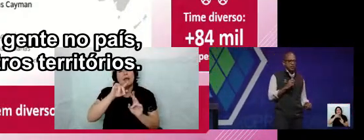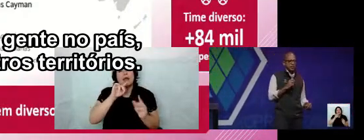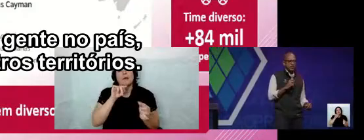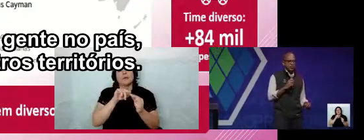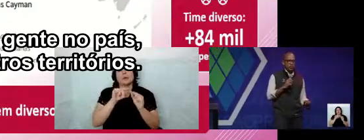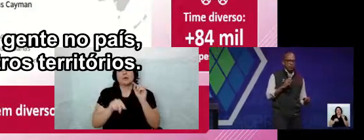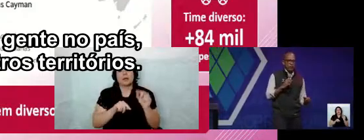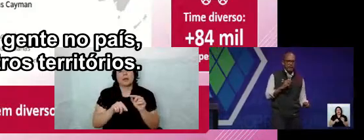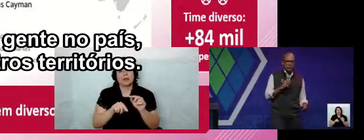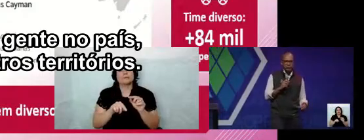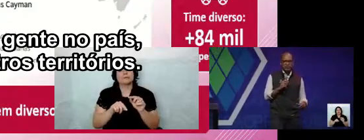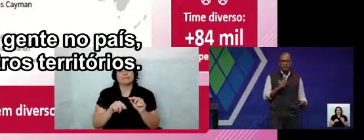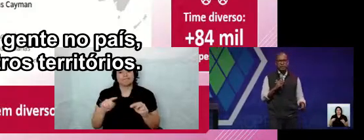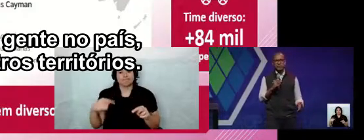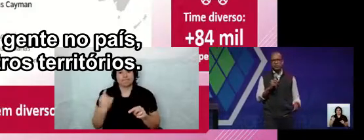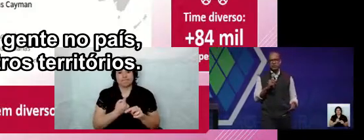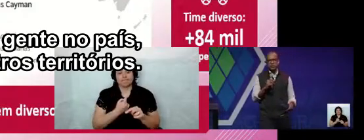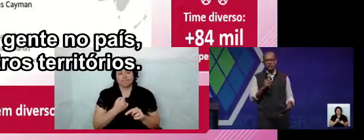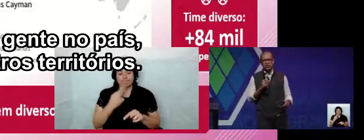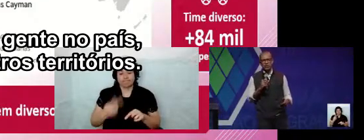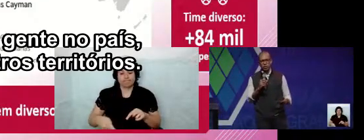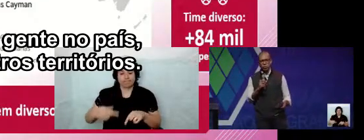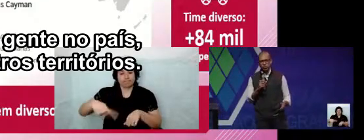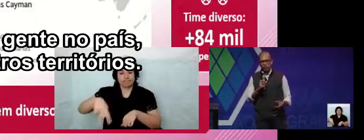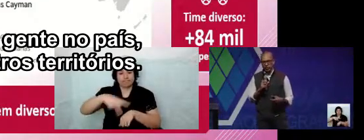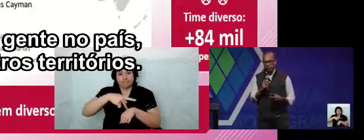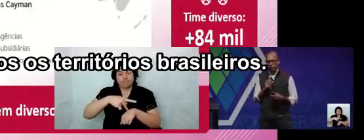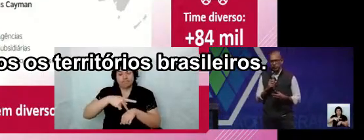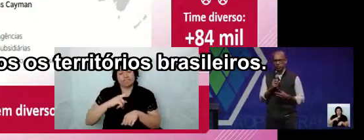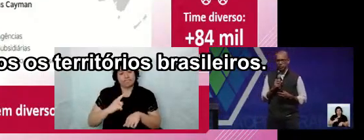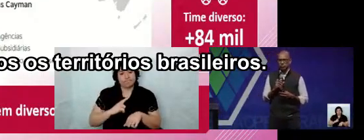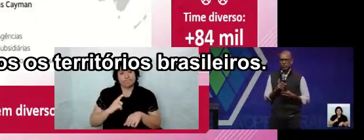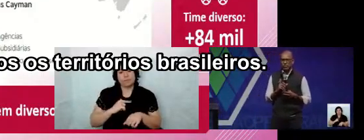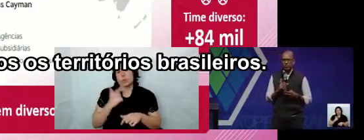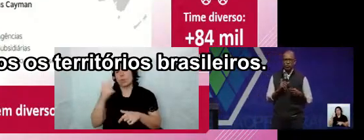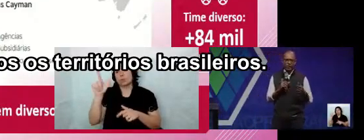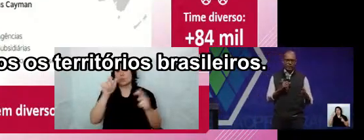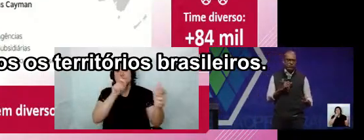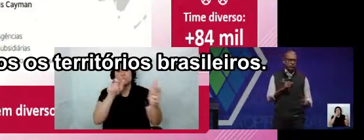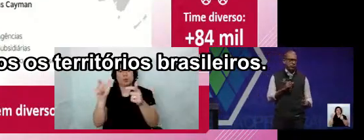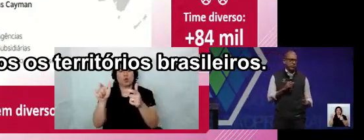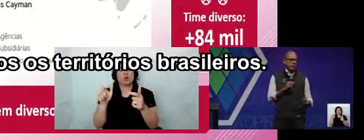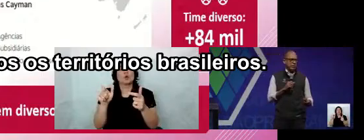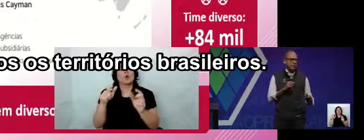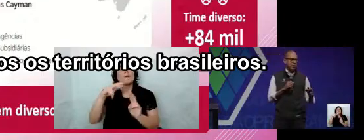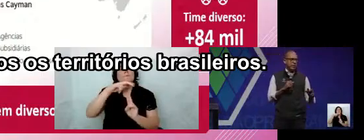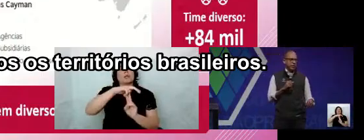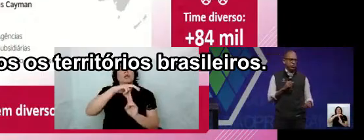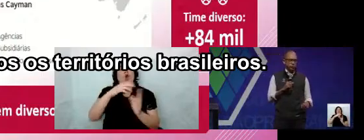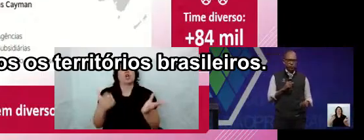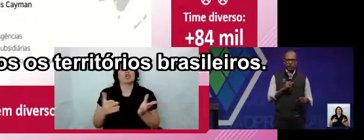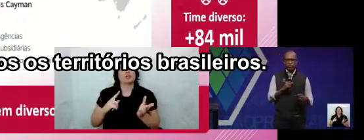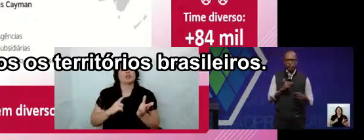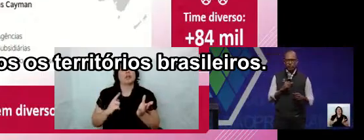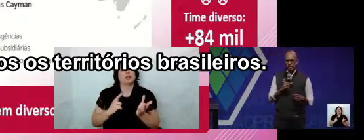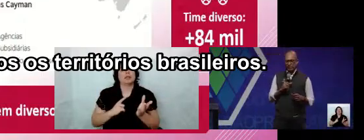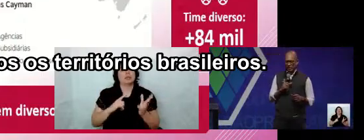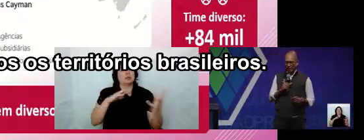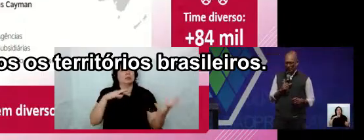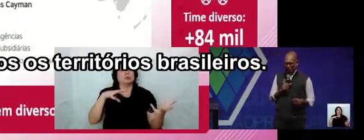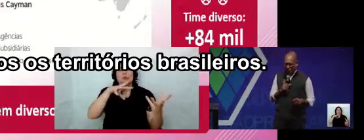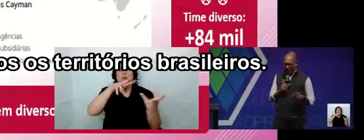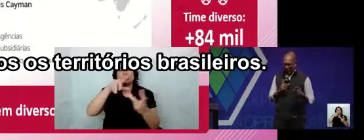presença da gente no país, presença da gente em outros territórios. Hoje o Bradesco tem presença em todos os